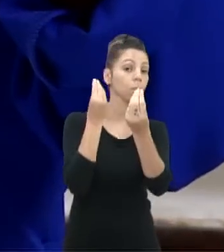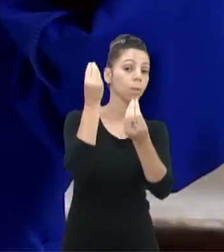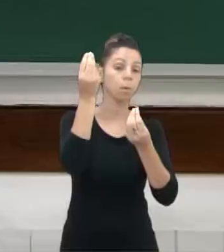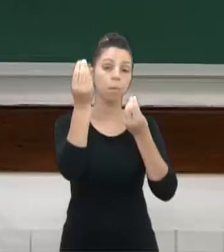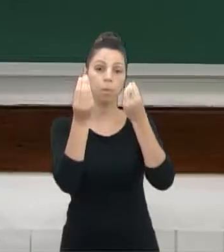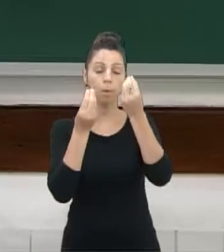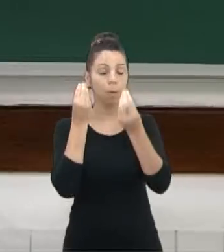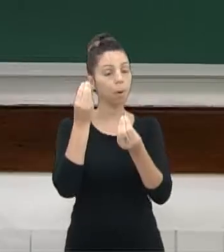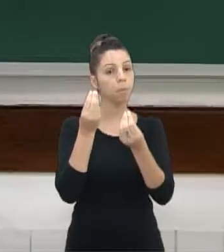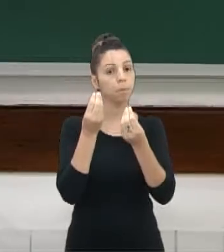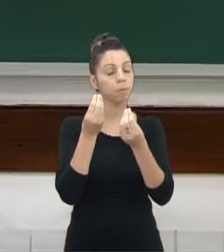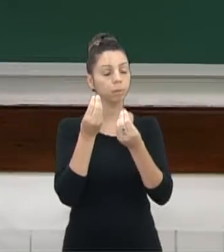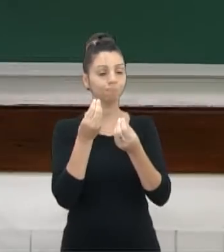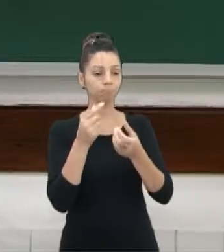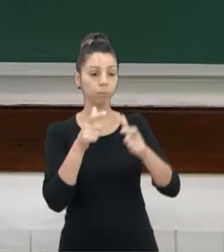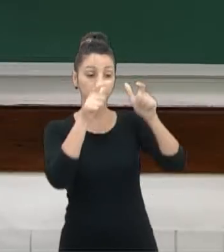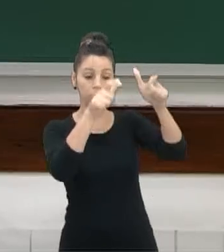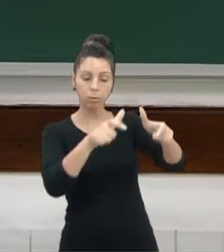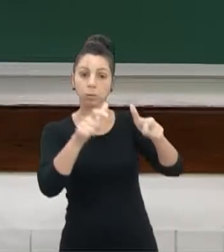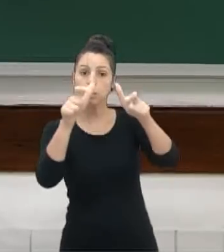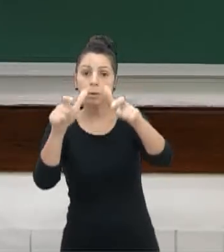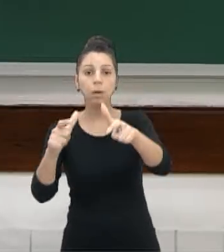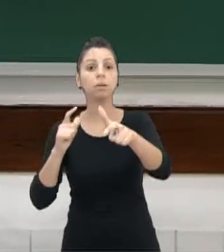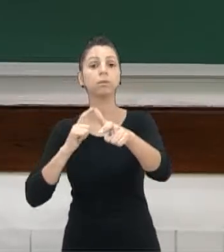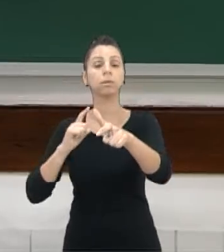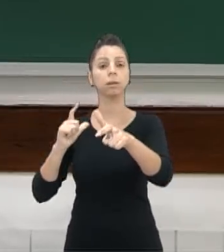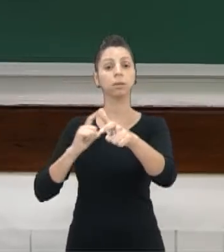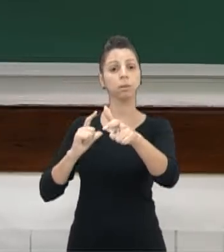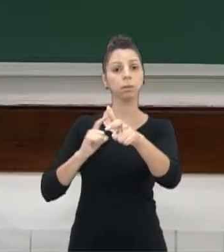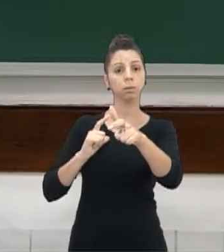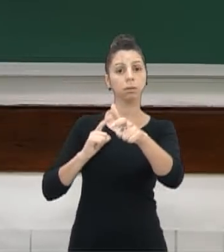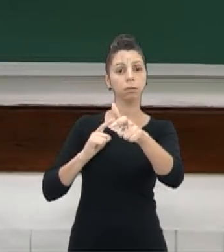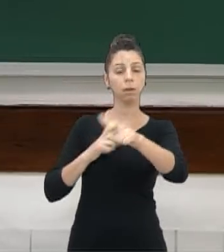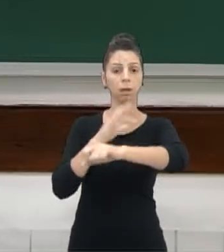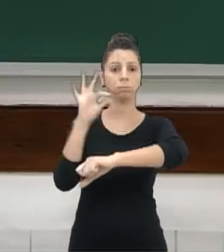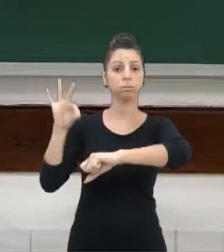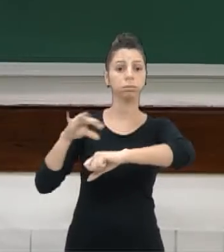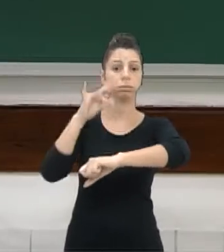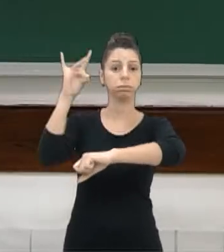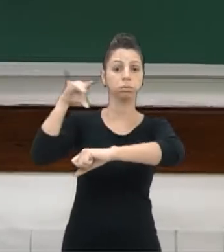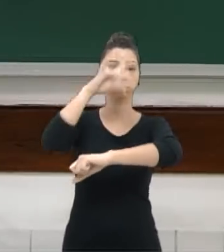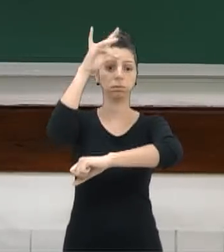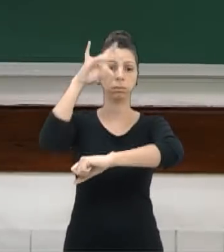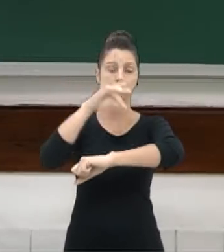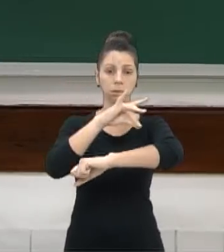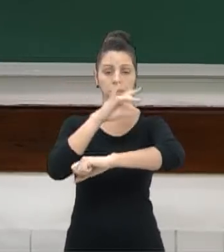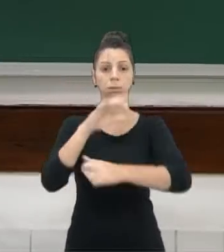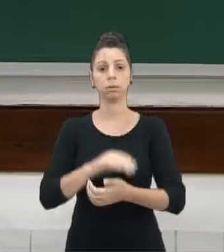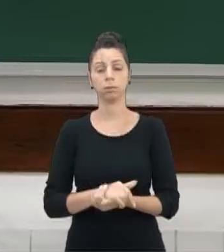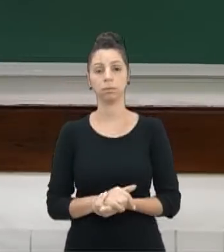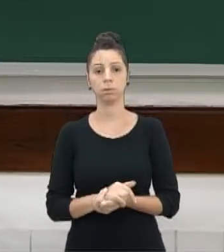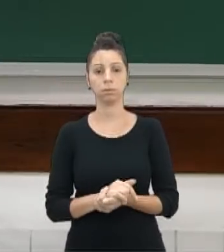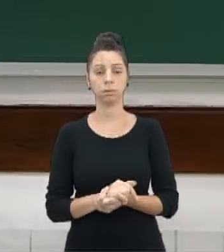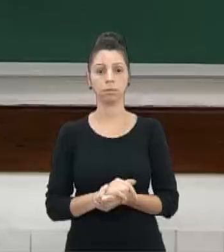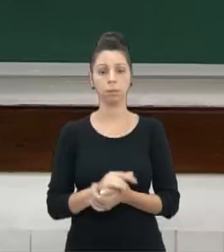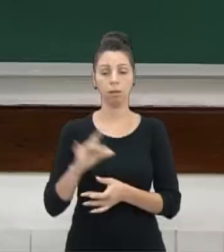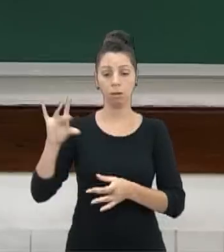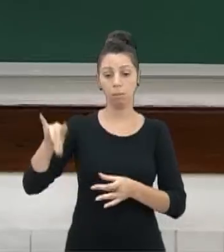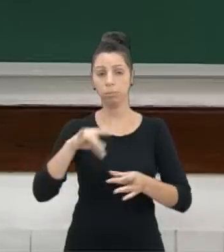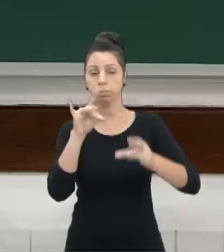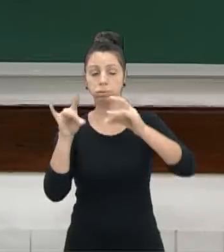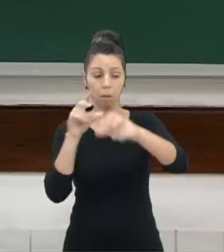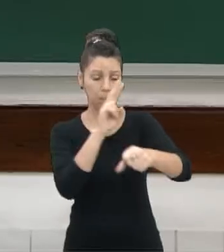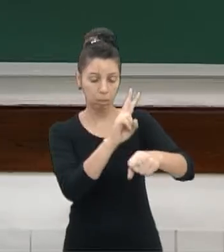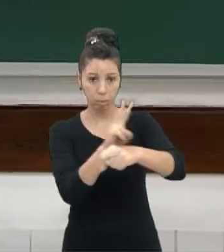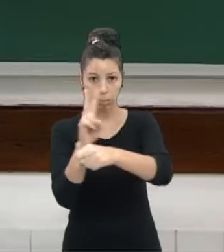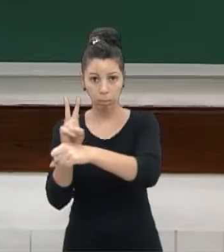como, né, identificar lugares possíveis aí para que esse bichinho apareça, para que esse mosquito apareça, para eu cuidar